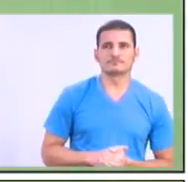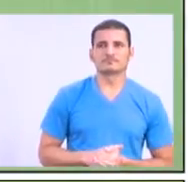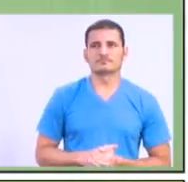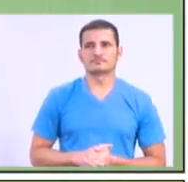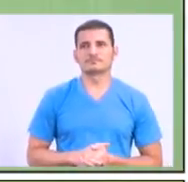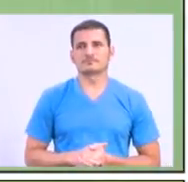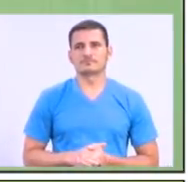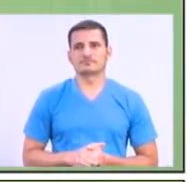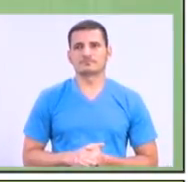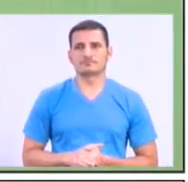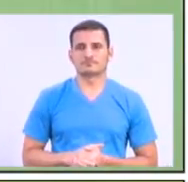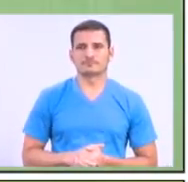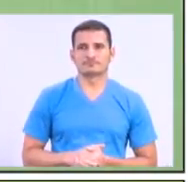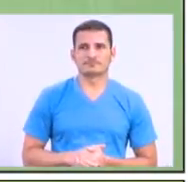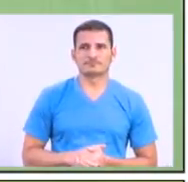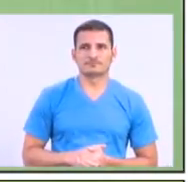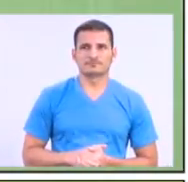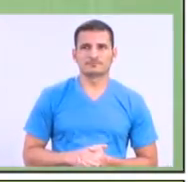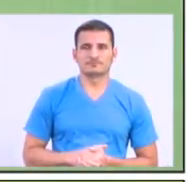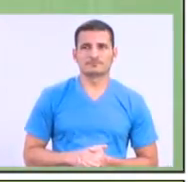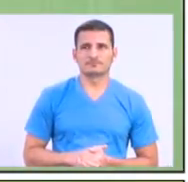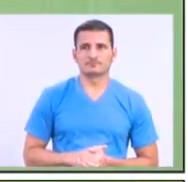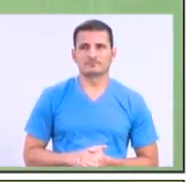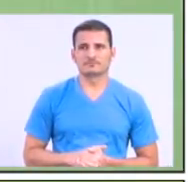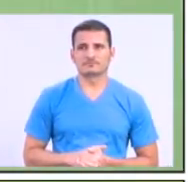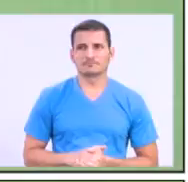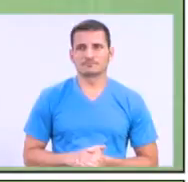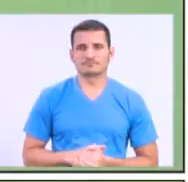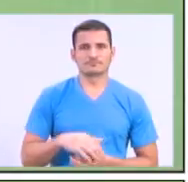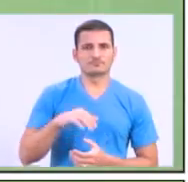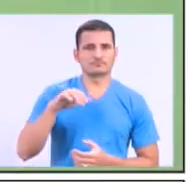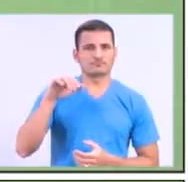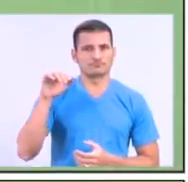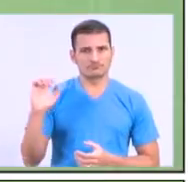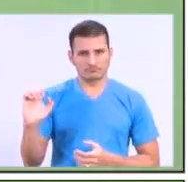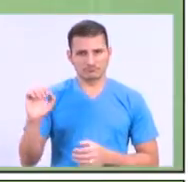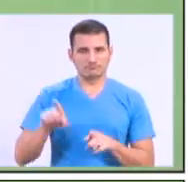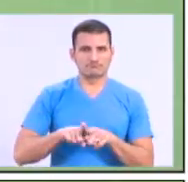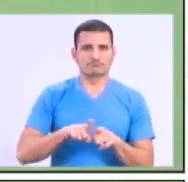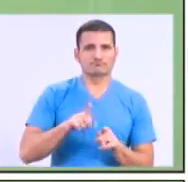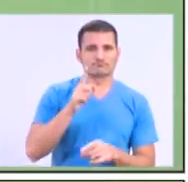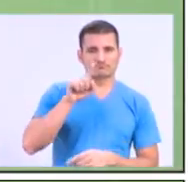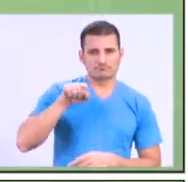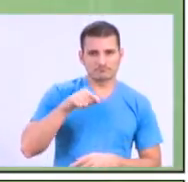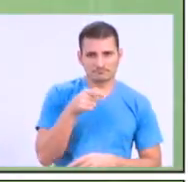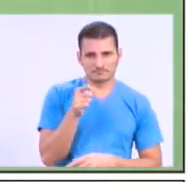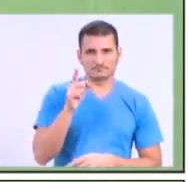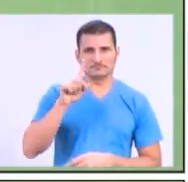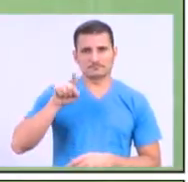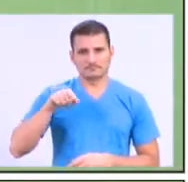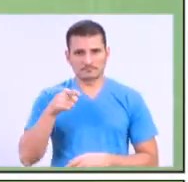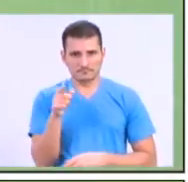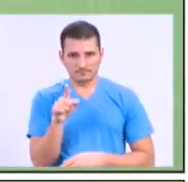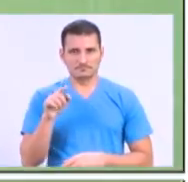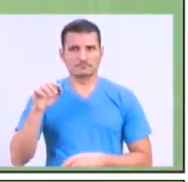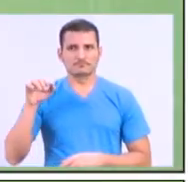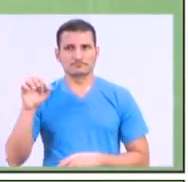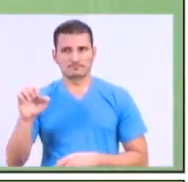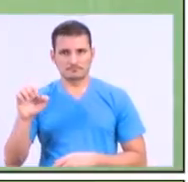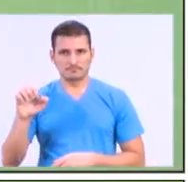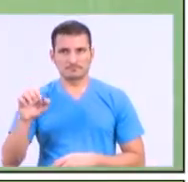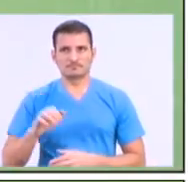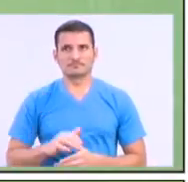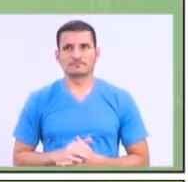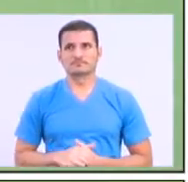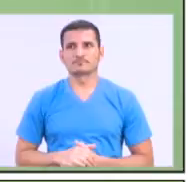ponto de exclamação. Nós podemos nos referir ao E também com 2 Es comerciais, certo?